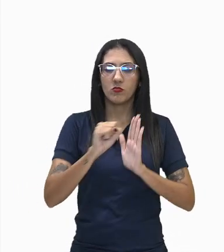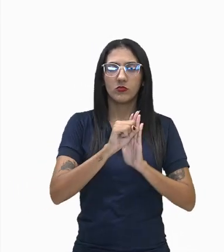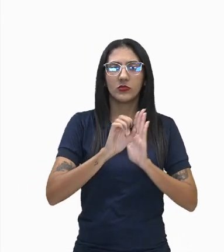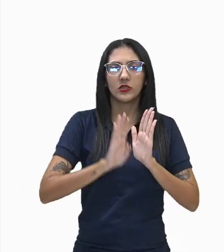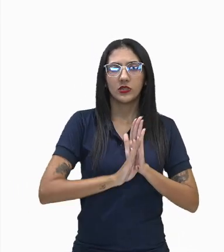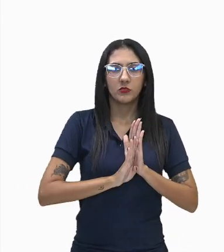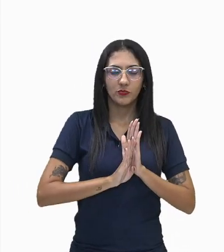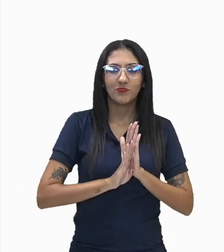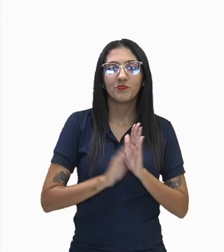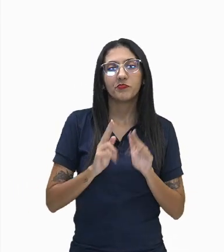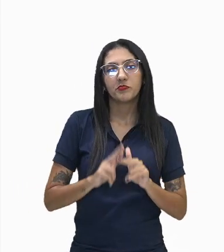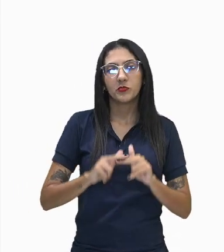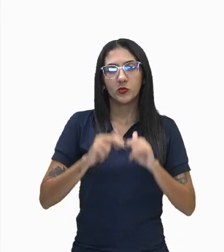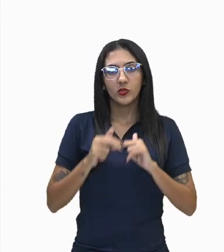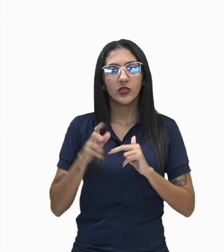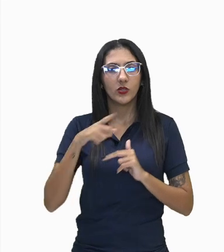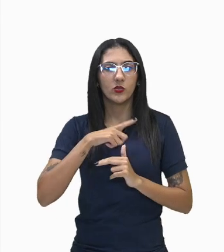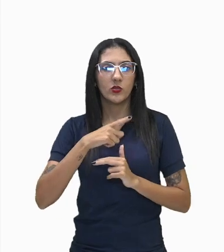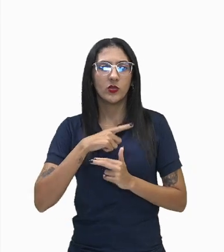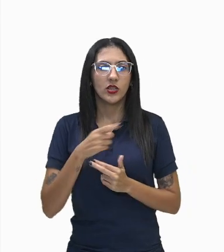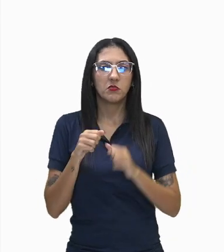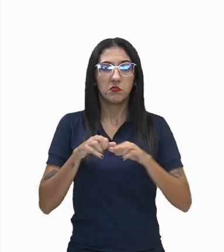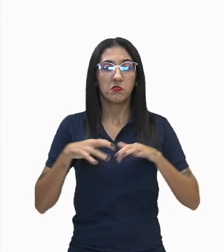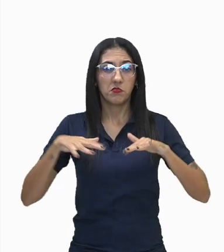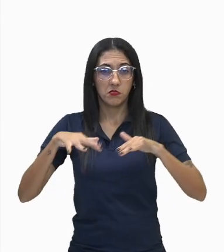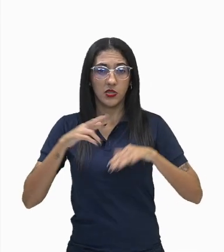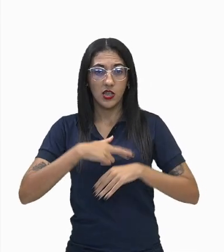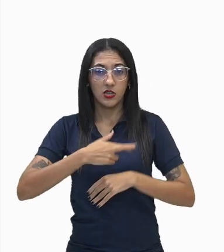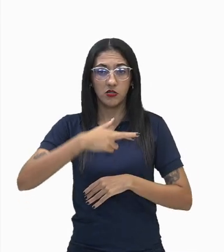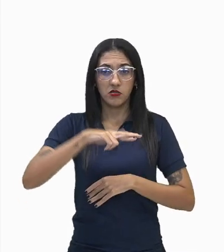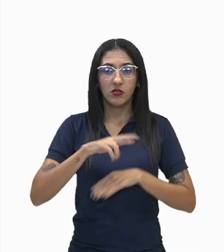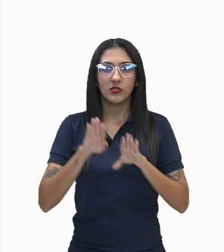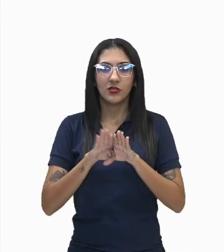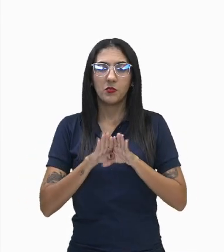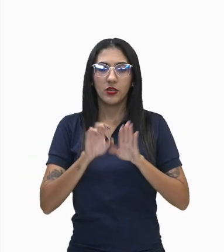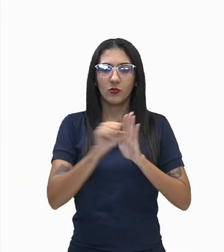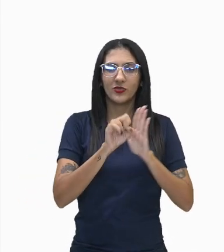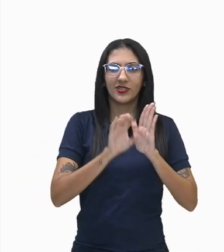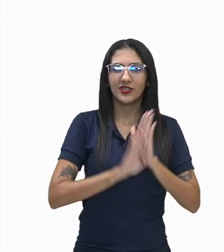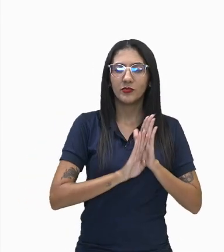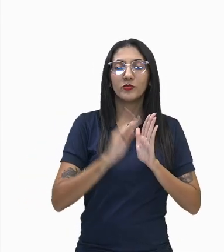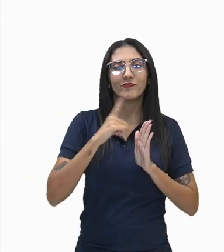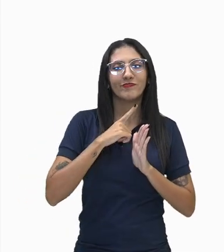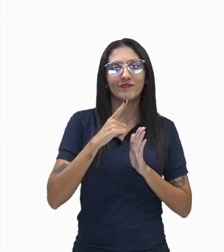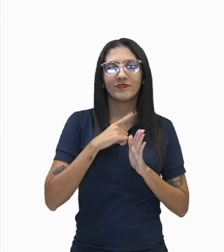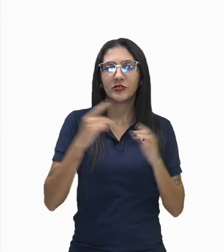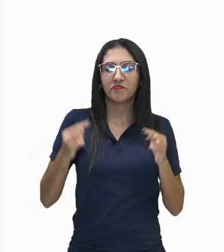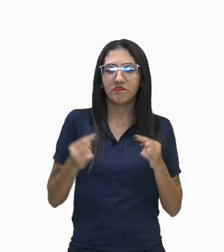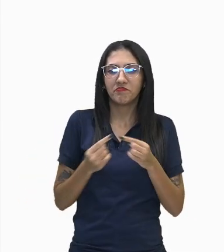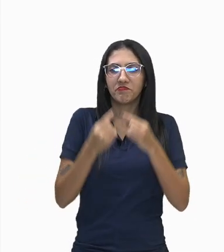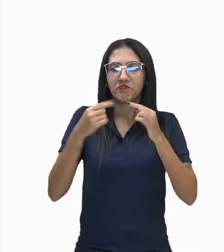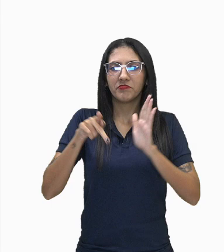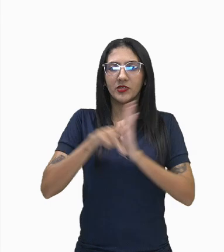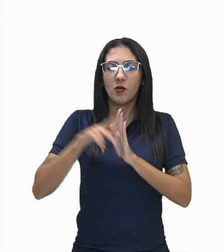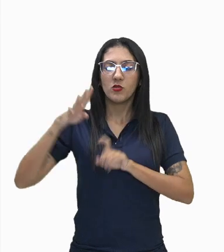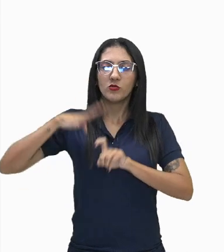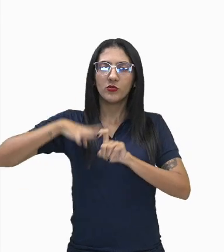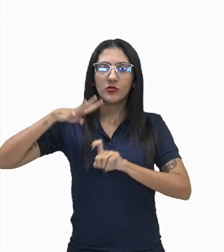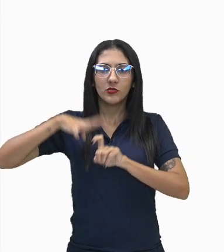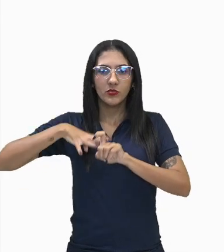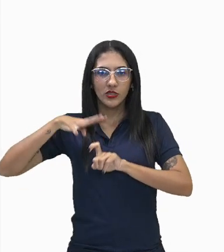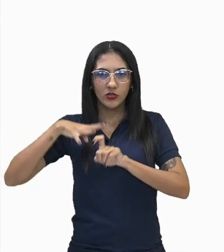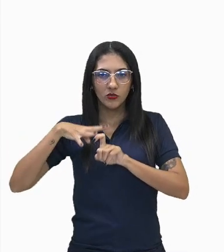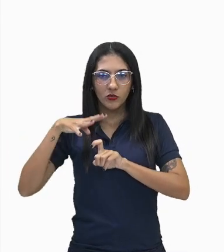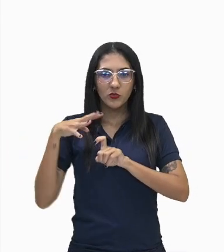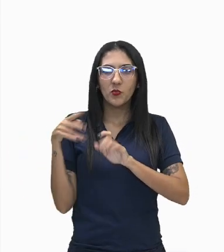E, por sua vez, os ritos religiosos e os próprios símbolos têm suas raízes nos mitos.